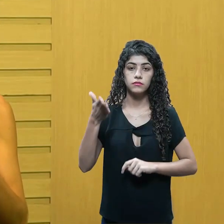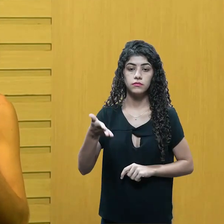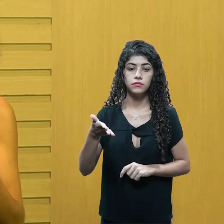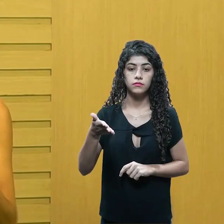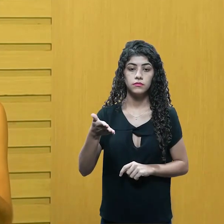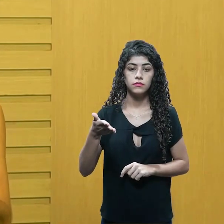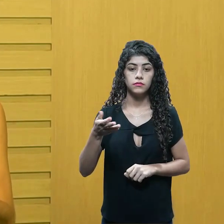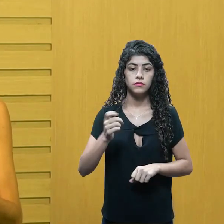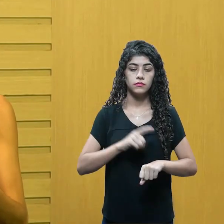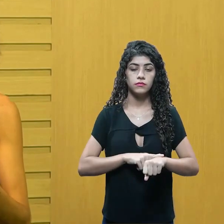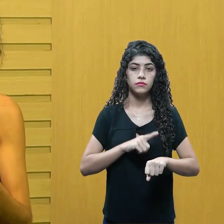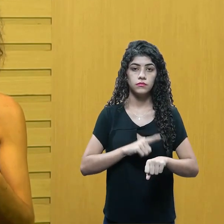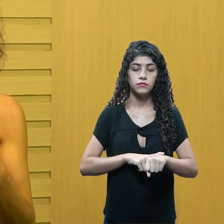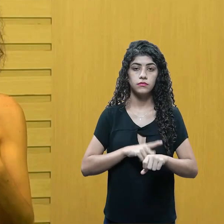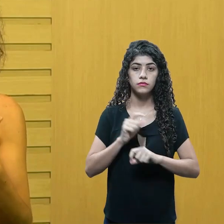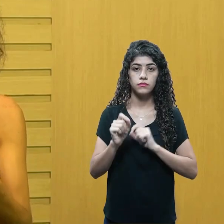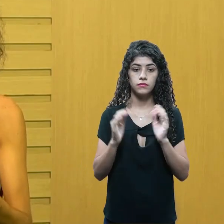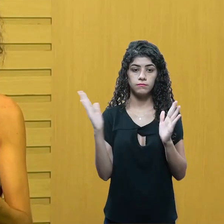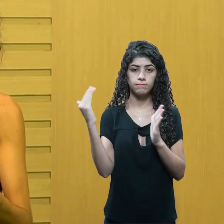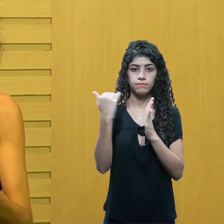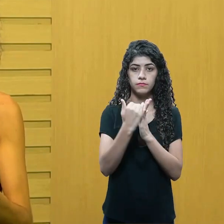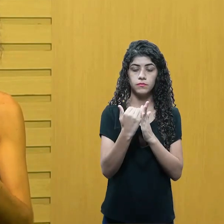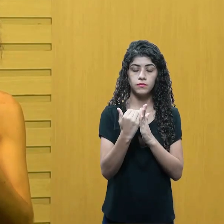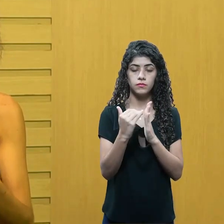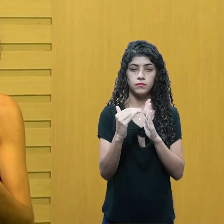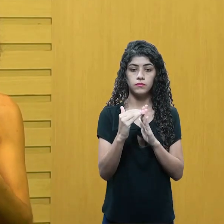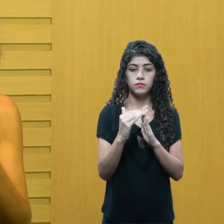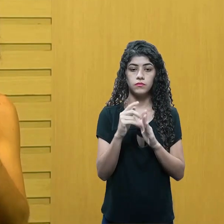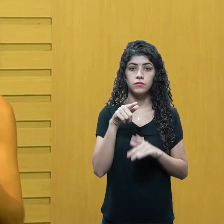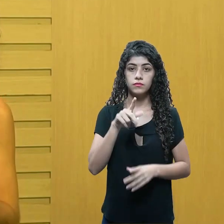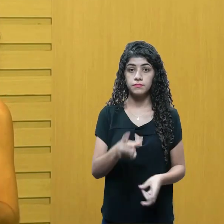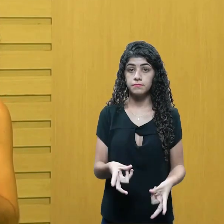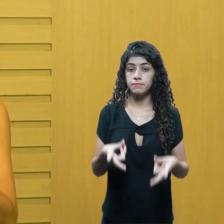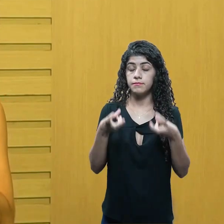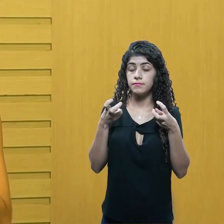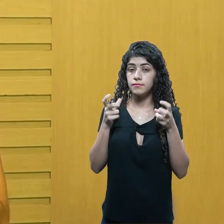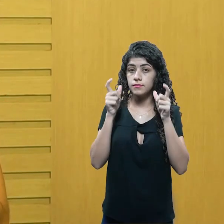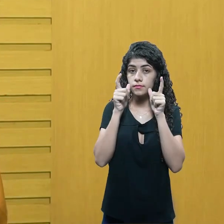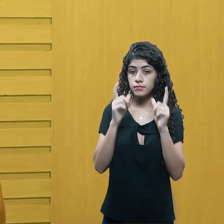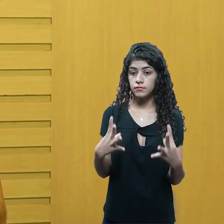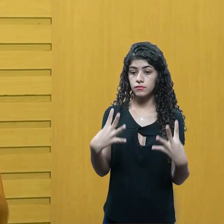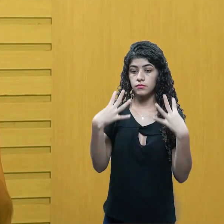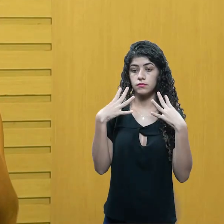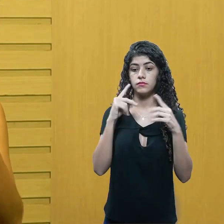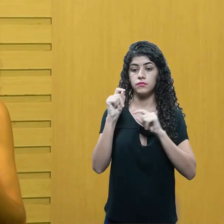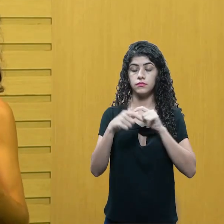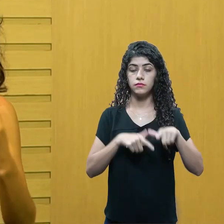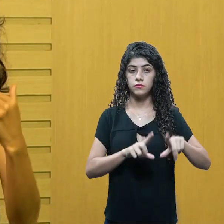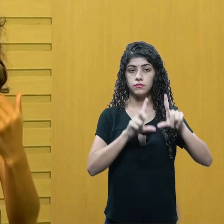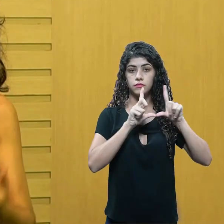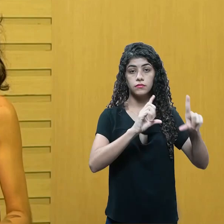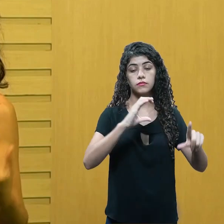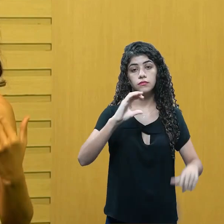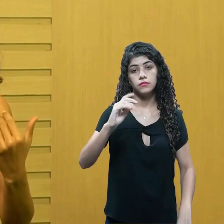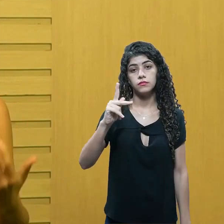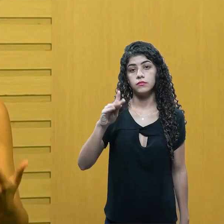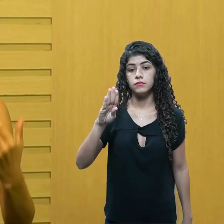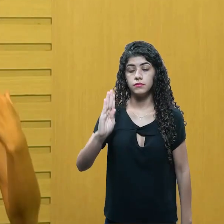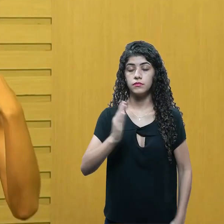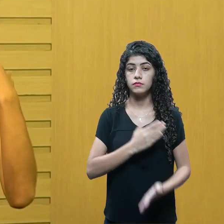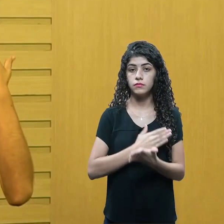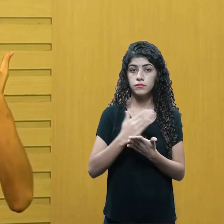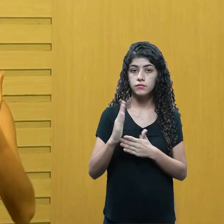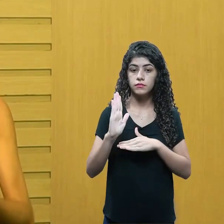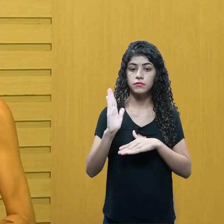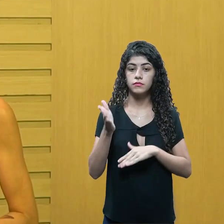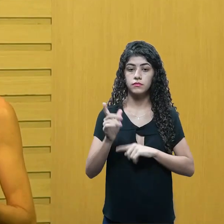projeto já está com os prazos no limite, então é importante que vocês estejam atentos para a emissão do CPB